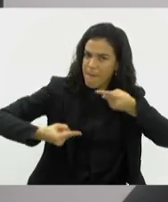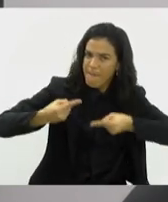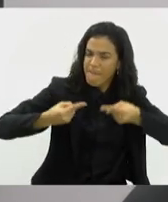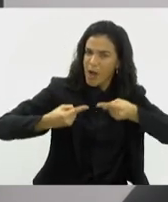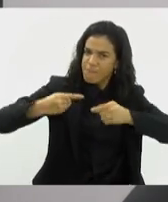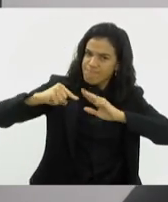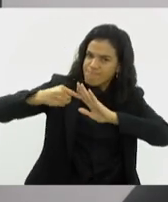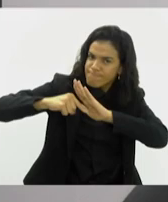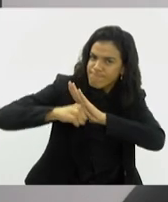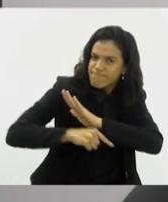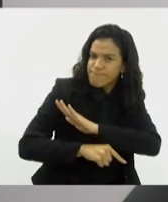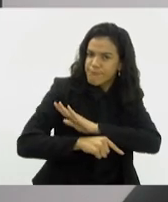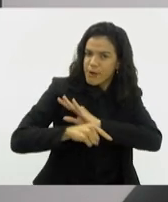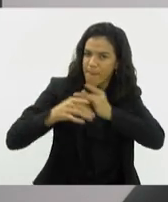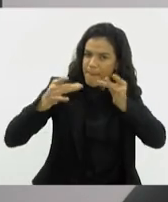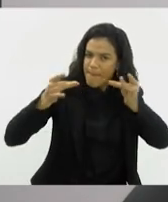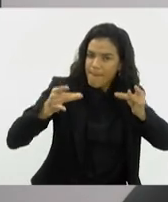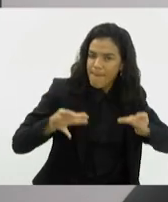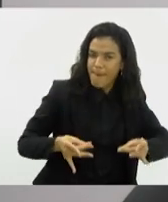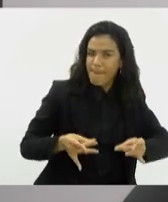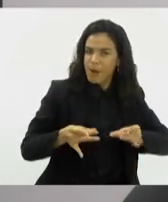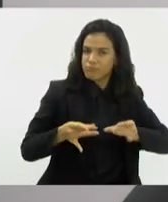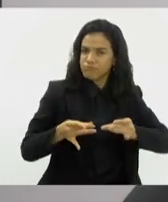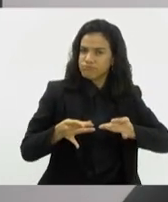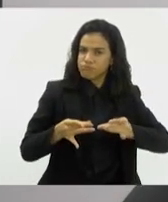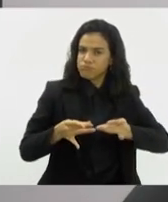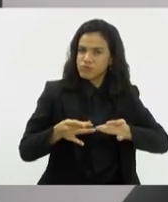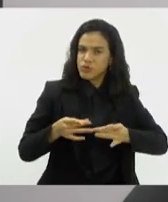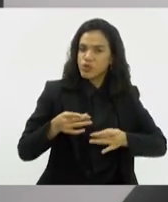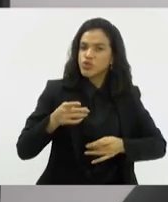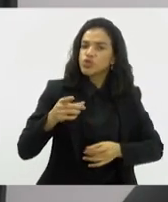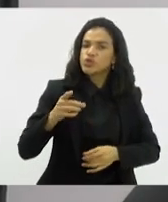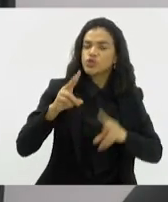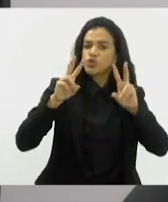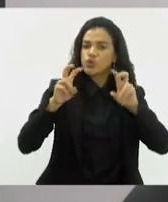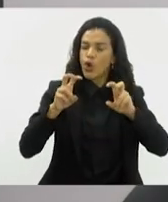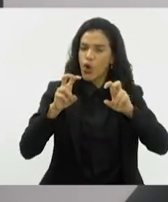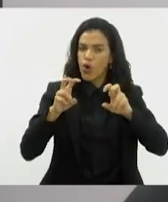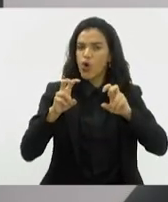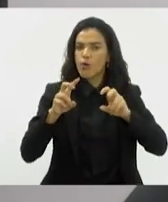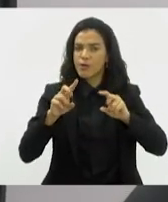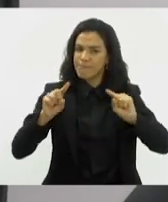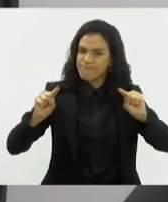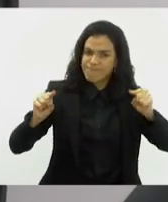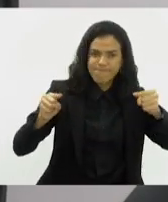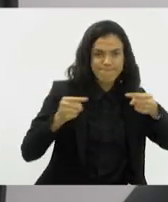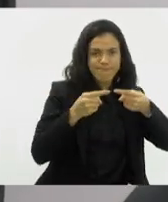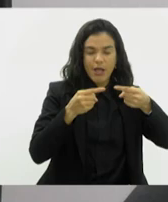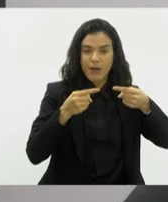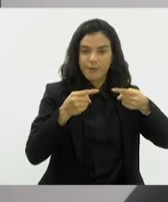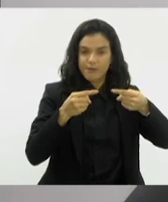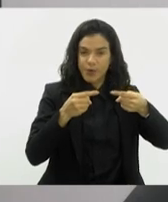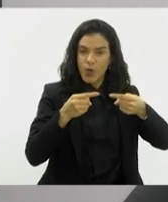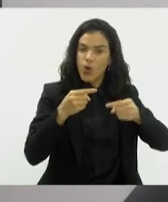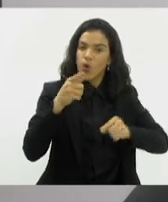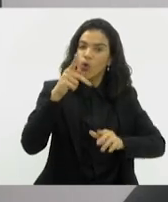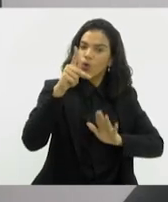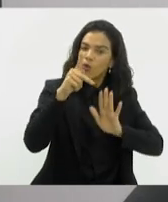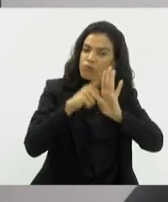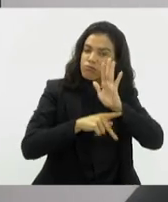aqui de sustentação de favorável e contrário da tese, e não de